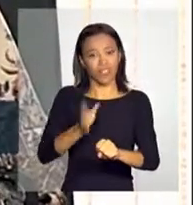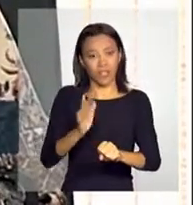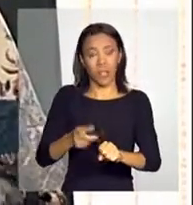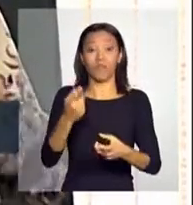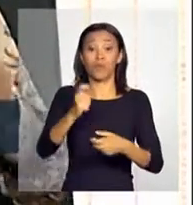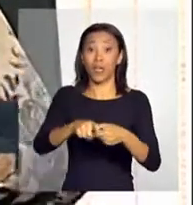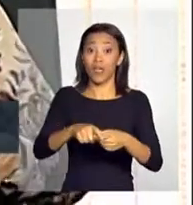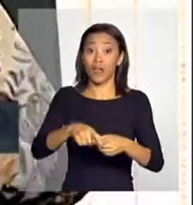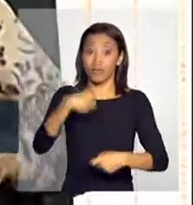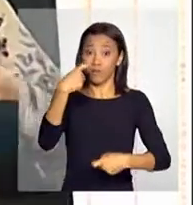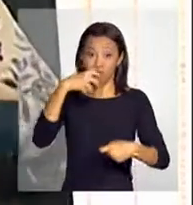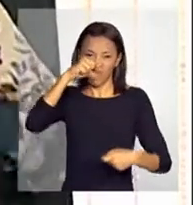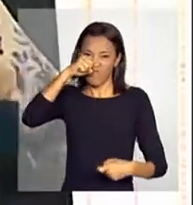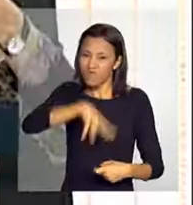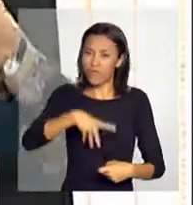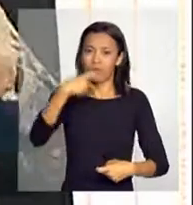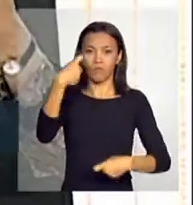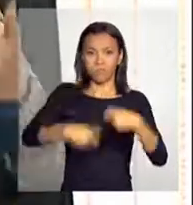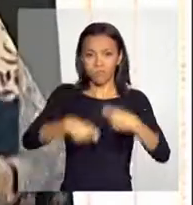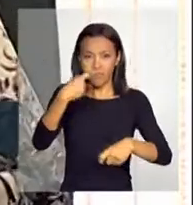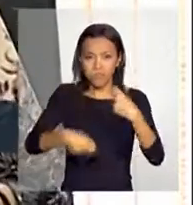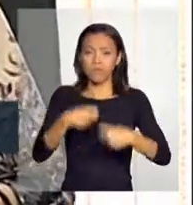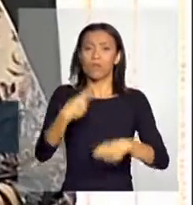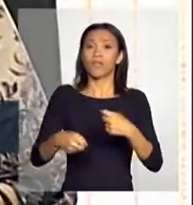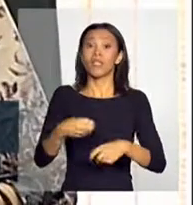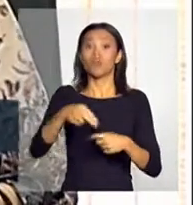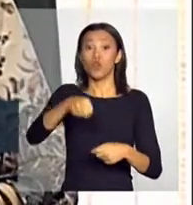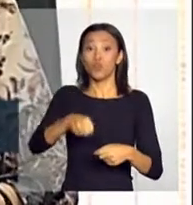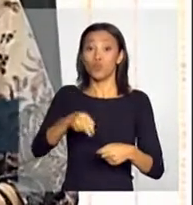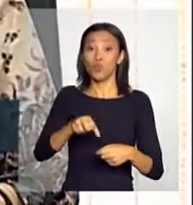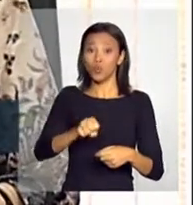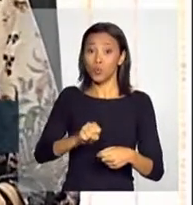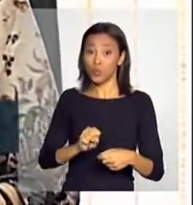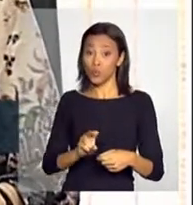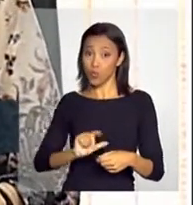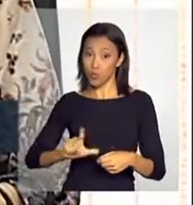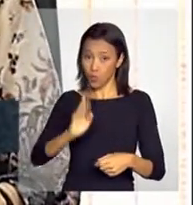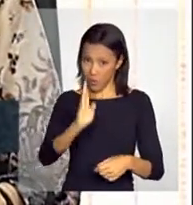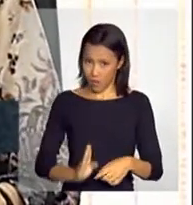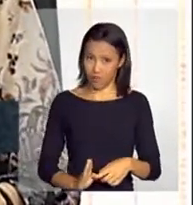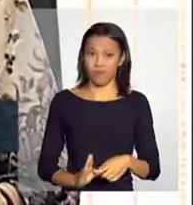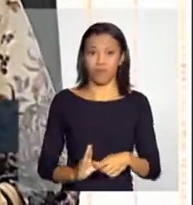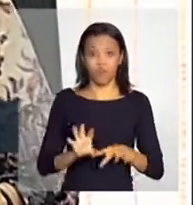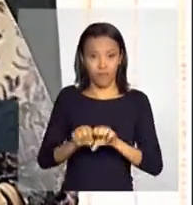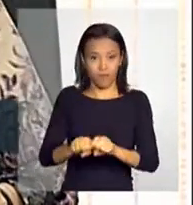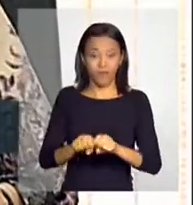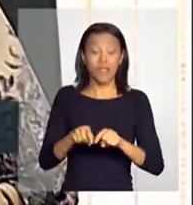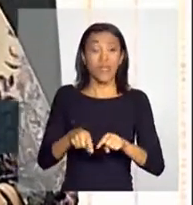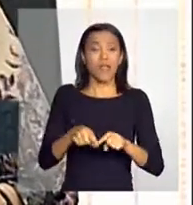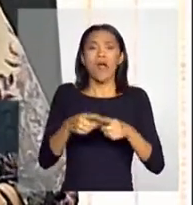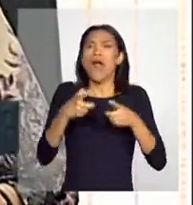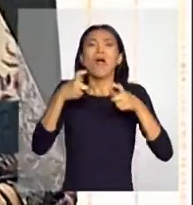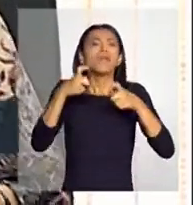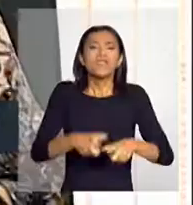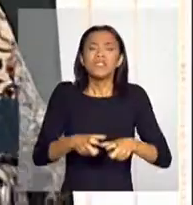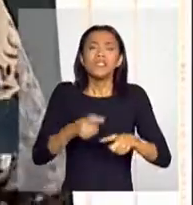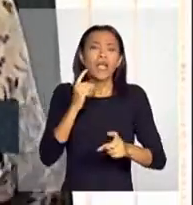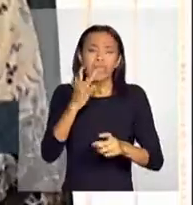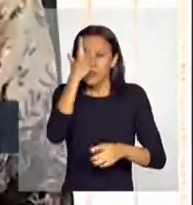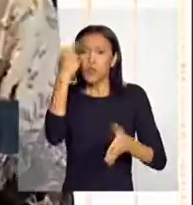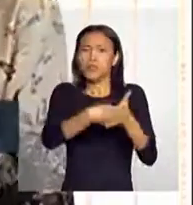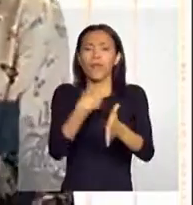de exploração sexual e que tinha sido traficada do Sul do Brasil muitas vezes as pessoas nos perguntam a uma região